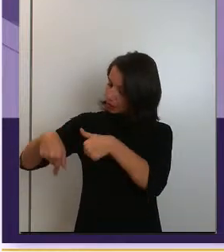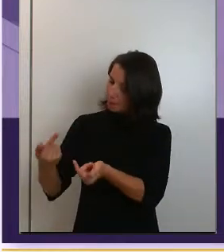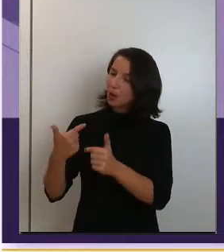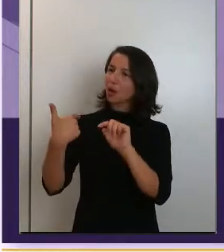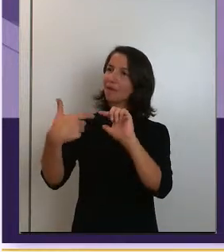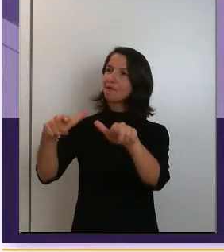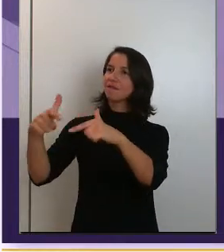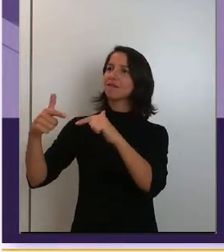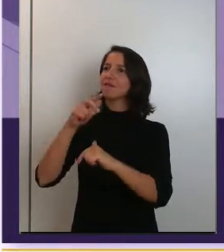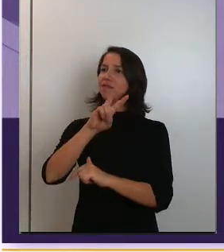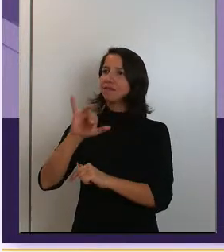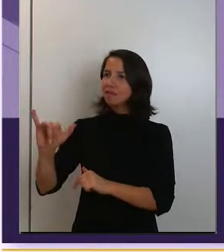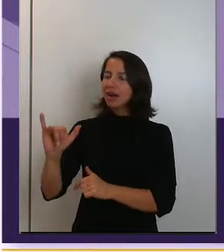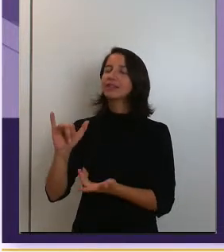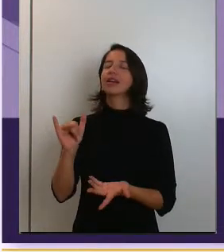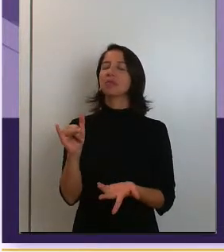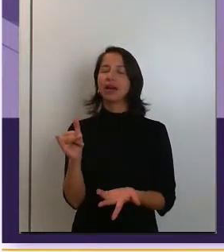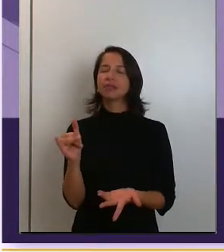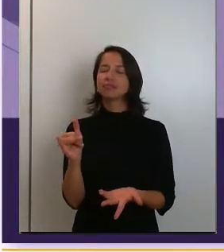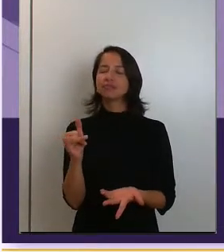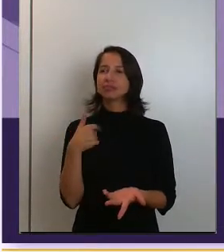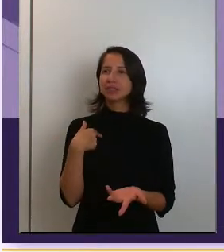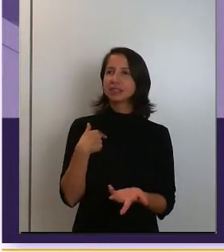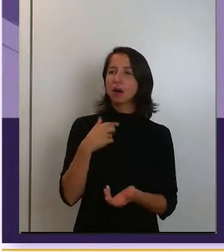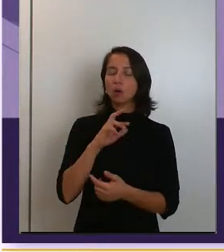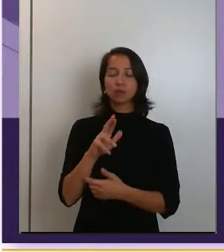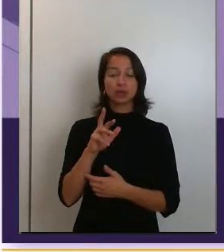trabalho doméstico que é a causa da subordinação de